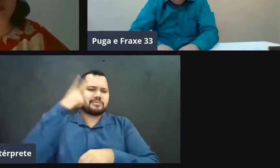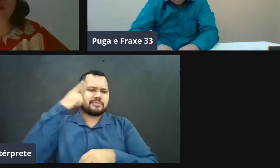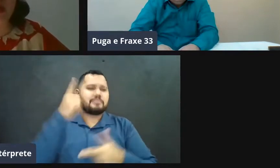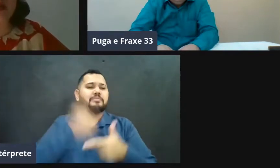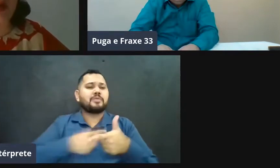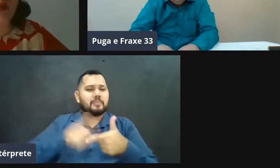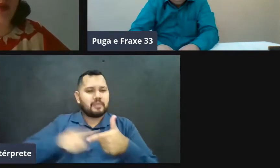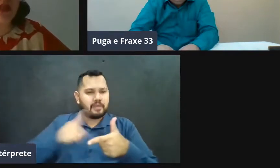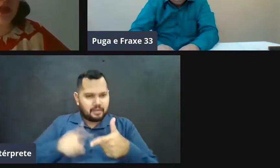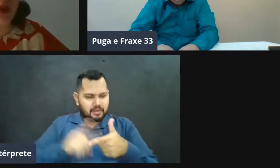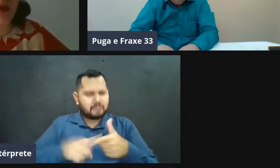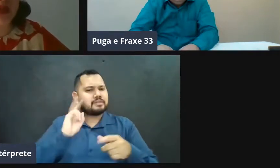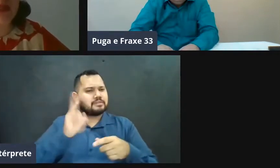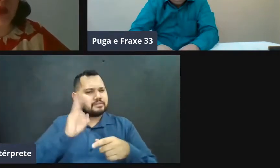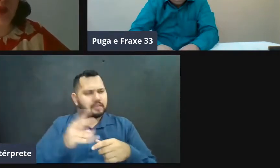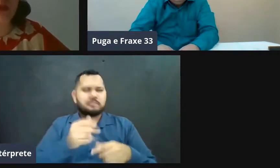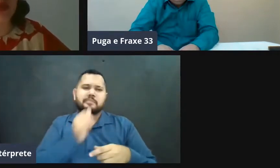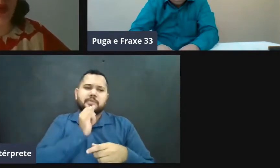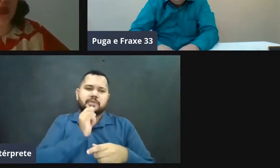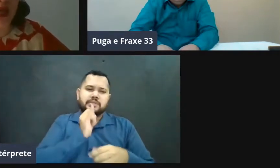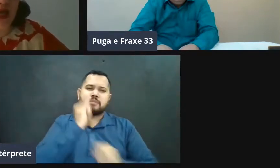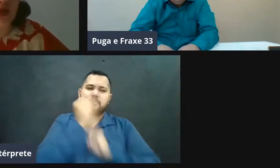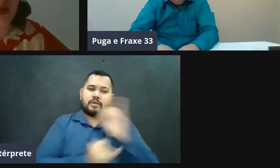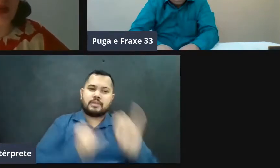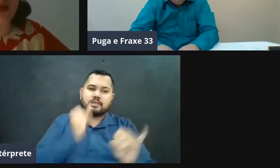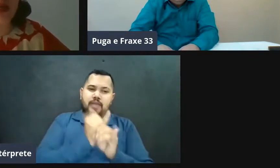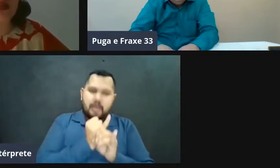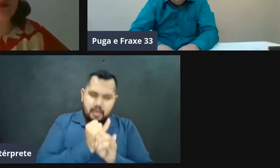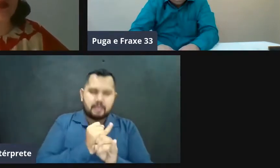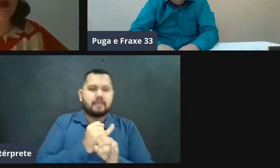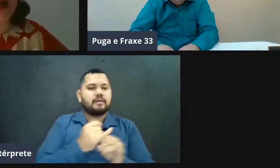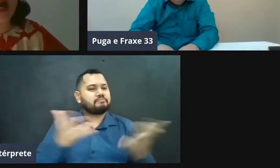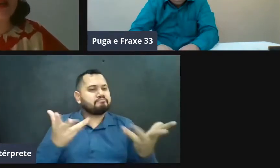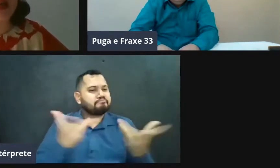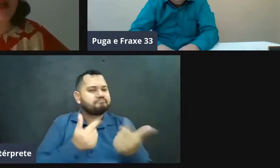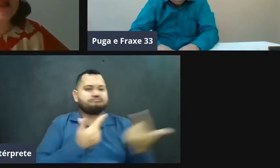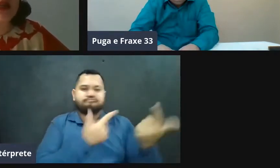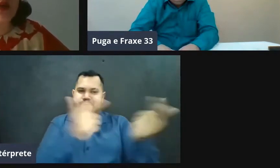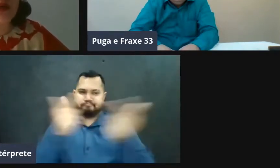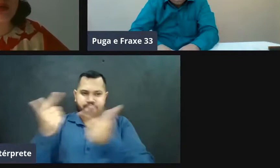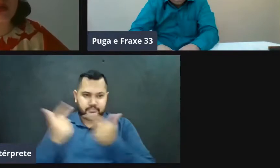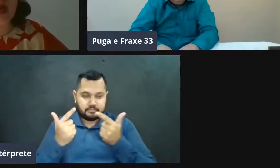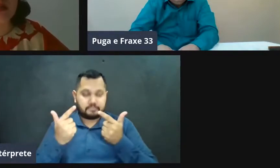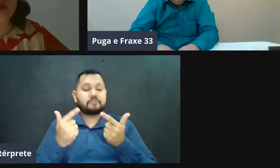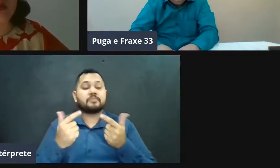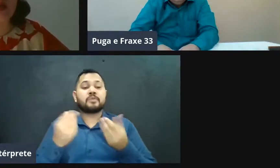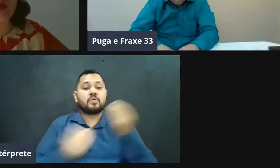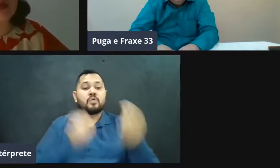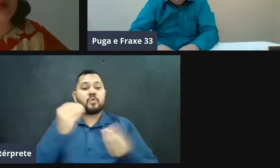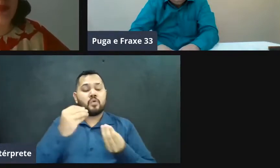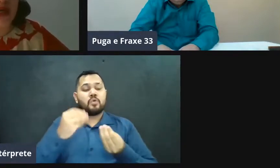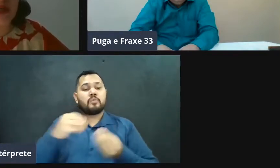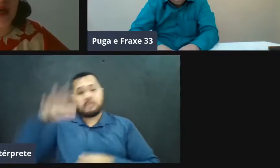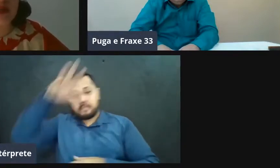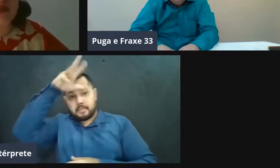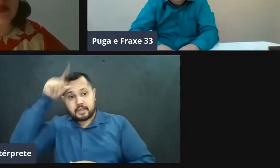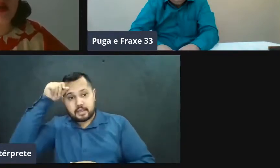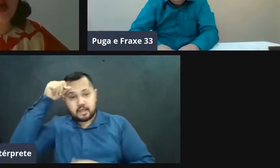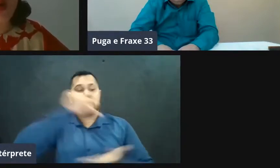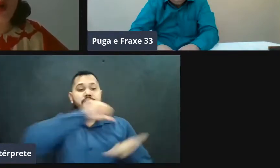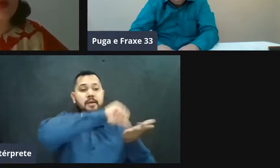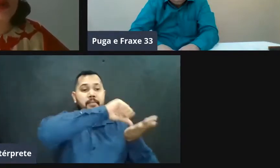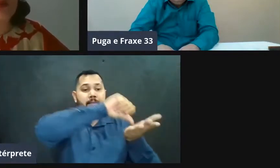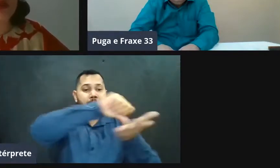que a gente enfrenta, como, por exemplo, a conexão de qualidade com a internet, a integração com as unidades do interior são